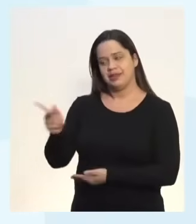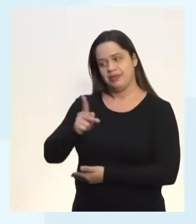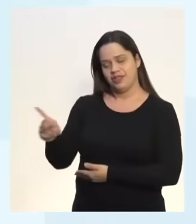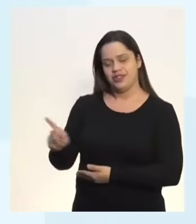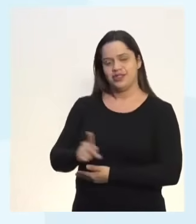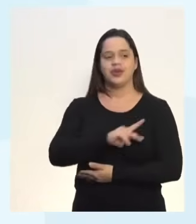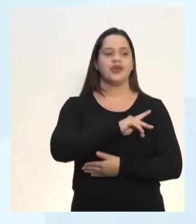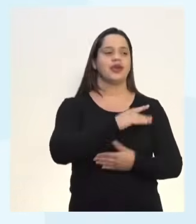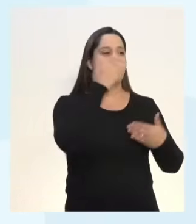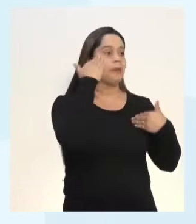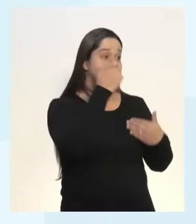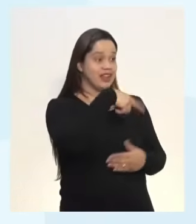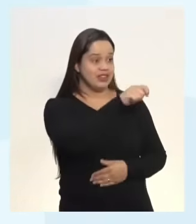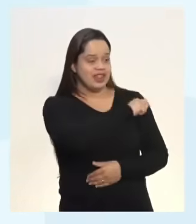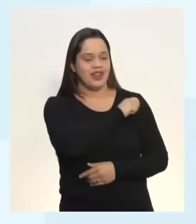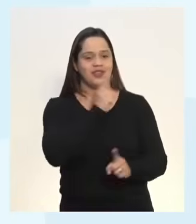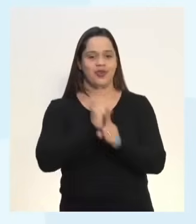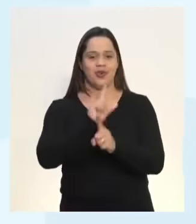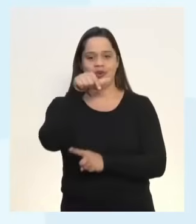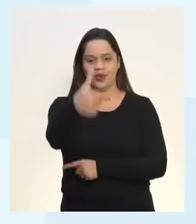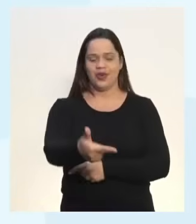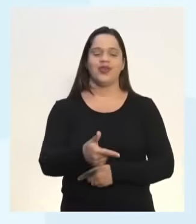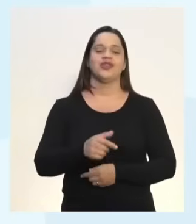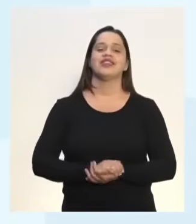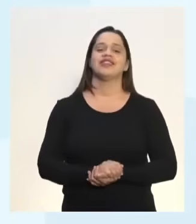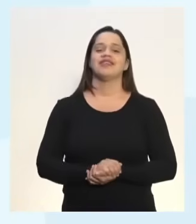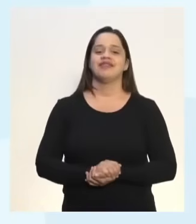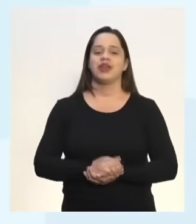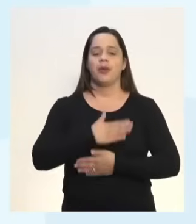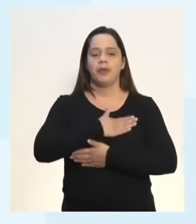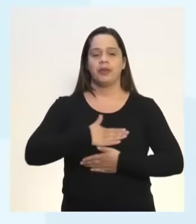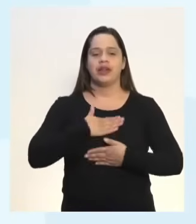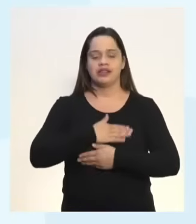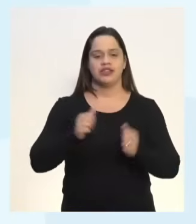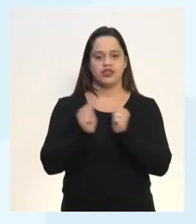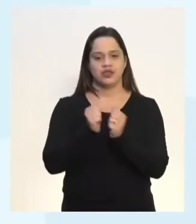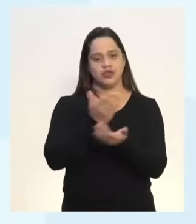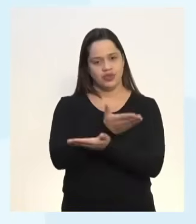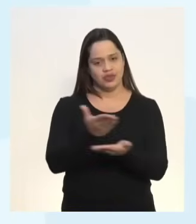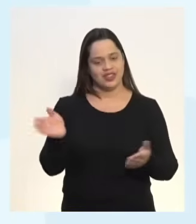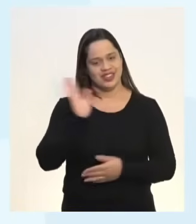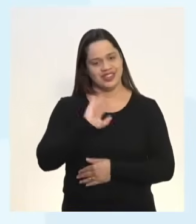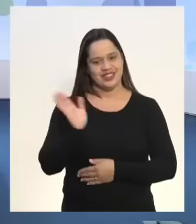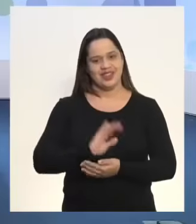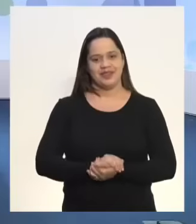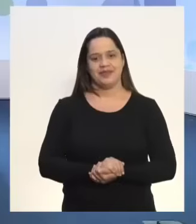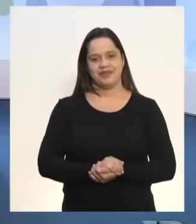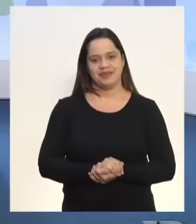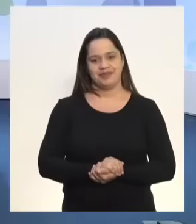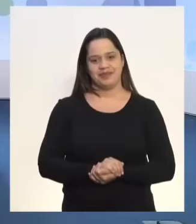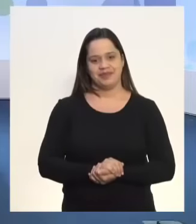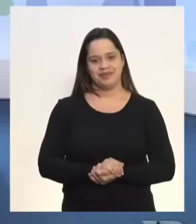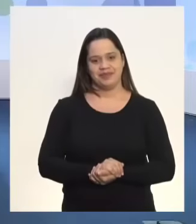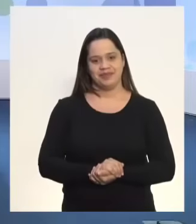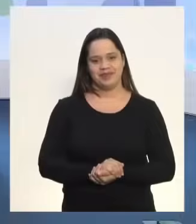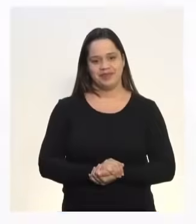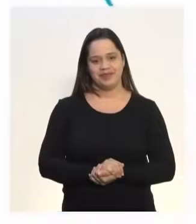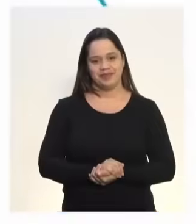Obrigada, Jonas. Obrigada, alunos. Até a próxima. Até a próxima. Foi um prazer estar aqui com vocês. Tchau, tchau.